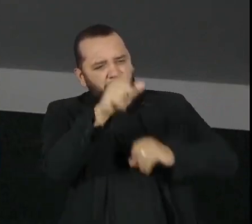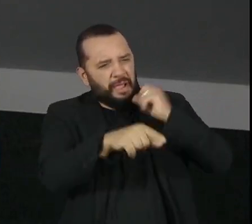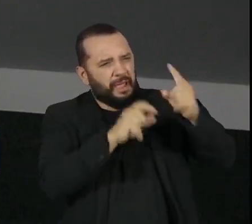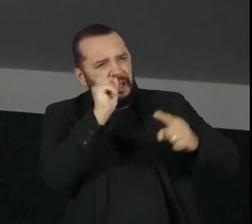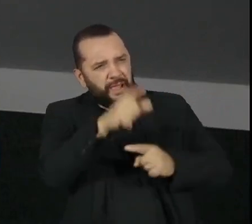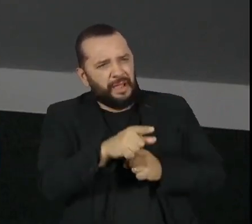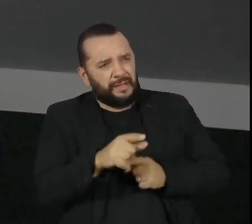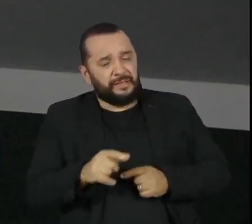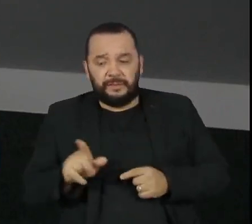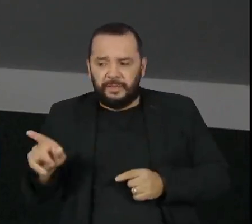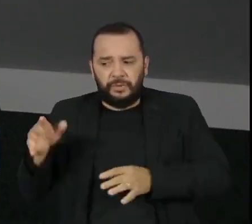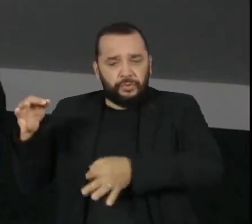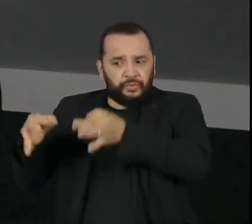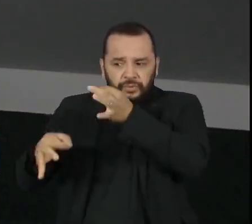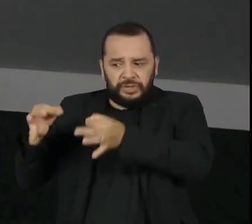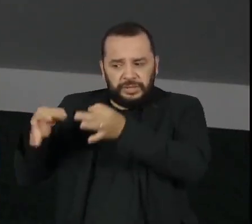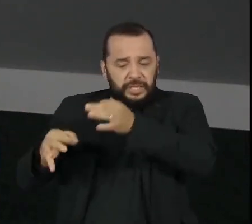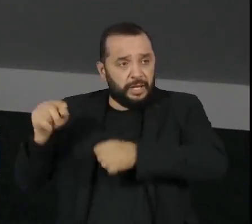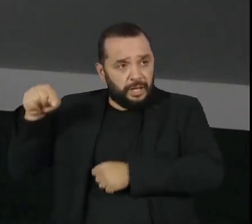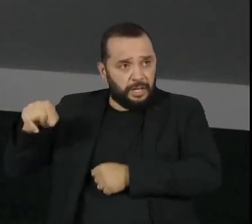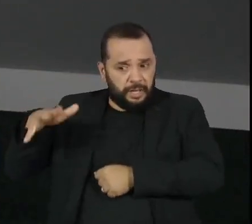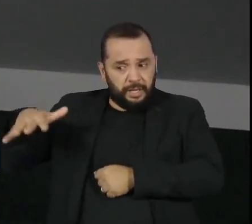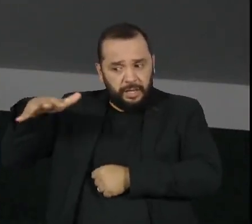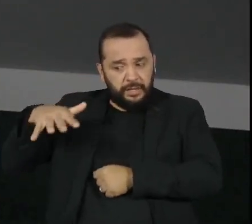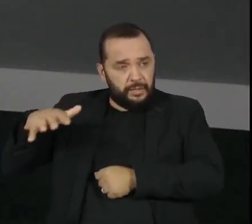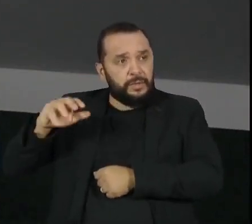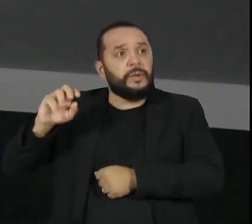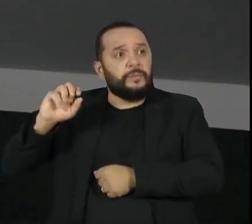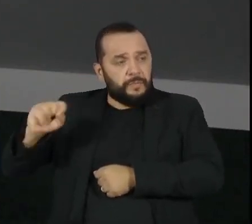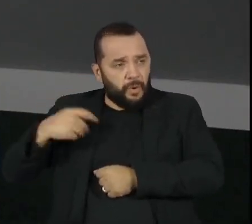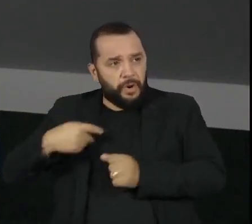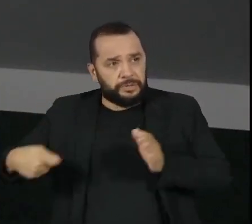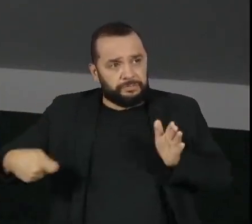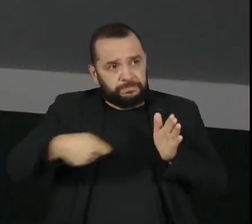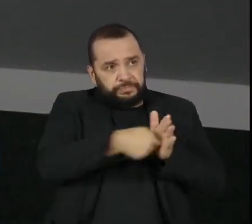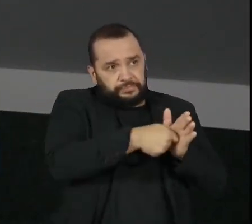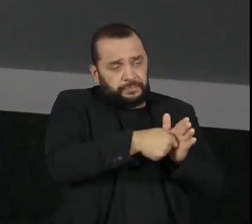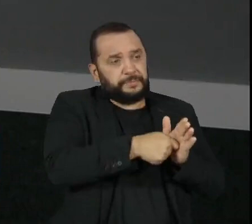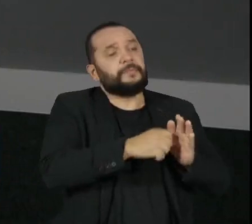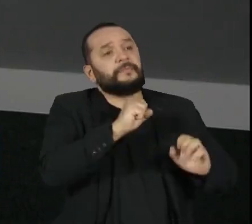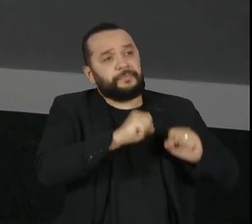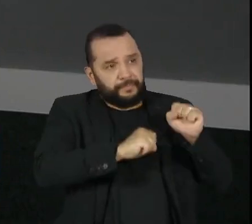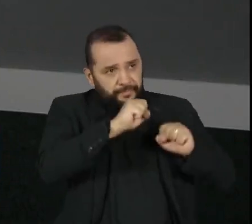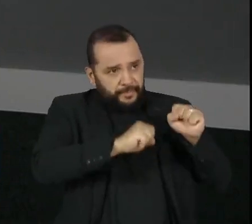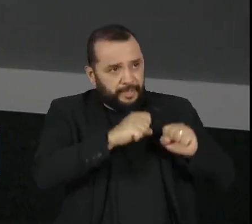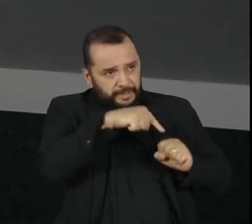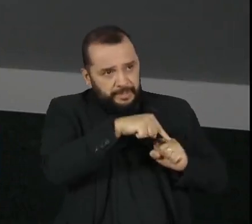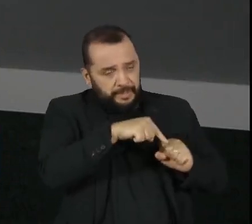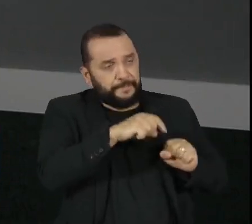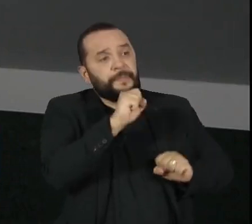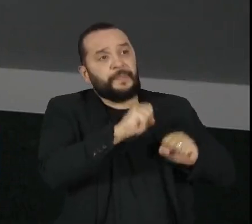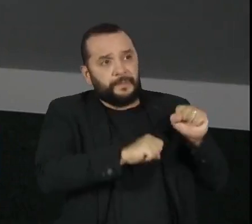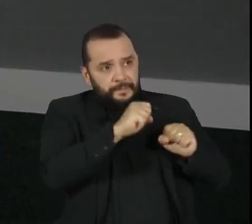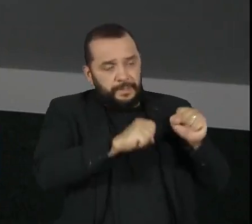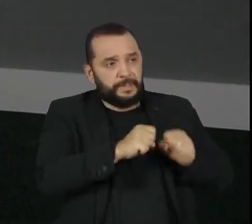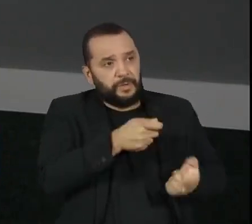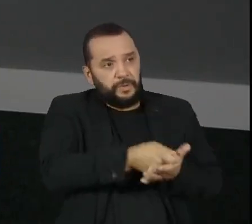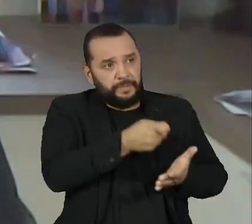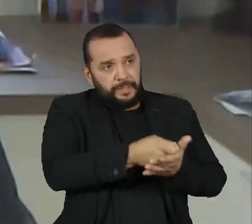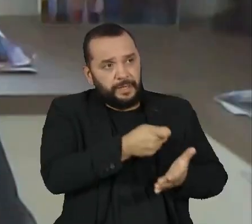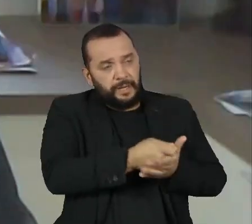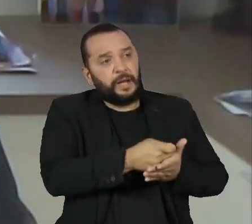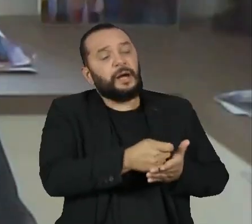Judiciário provocado pode acionar as Big Techs e aí elas seriam obrigadas, então, a interferir nesse